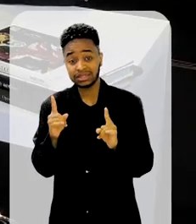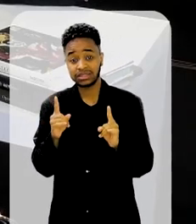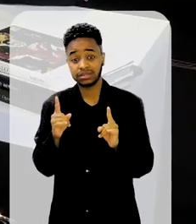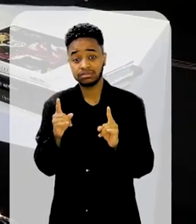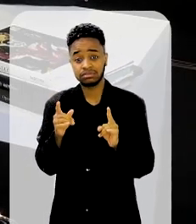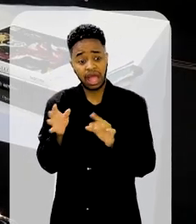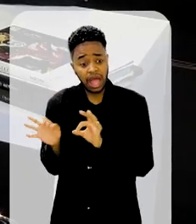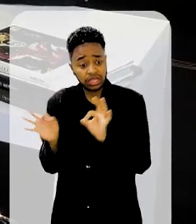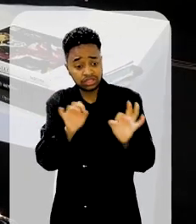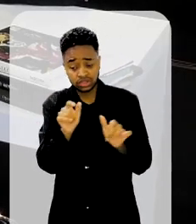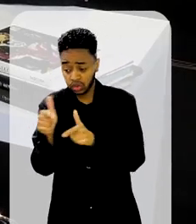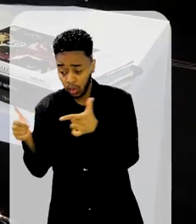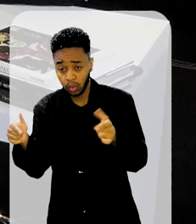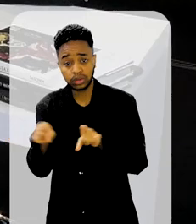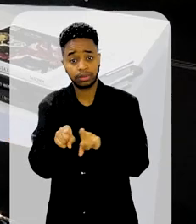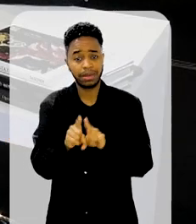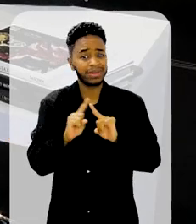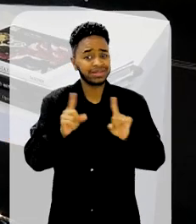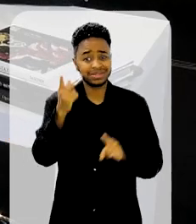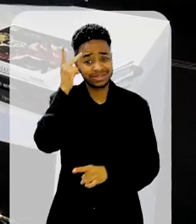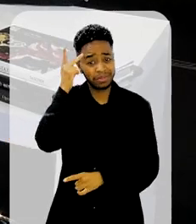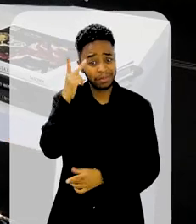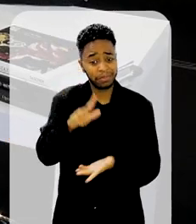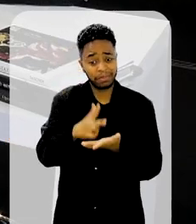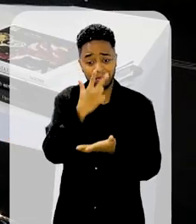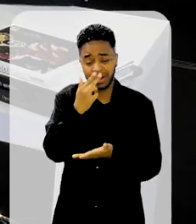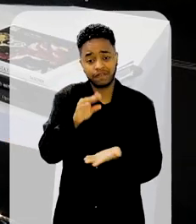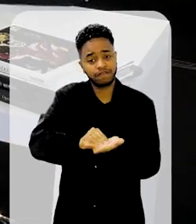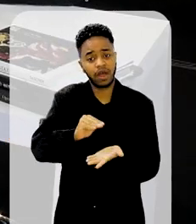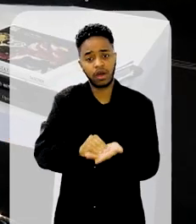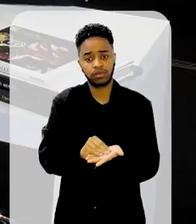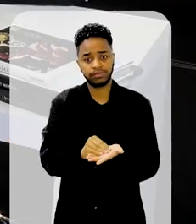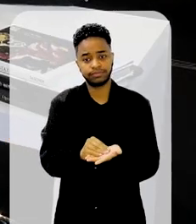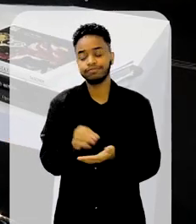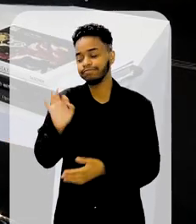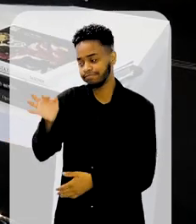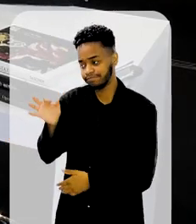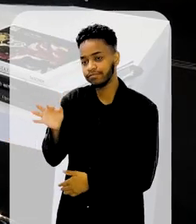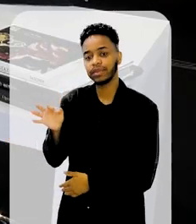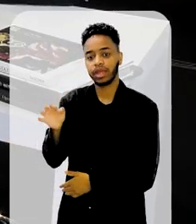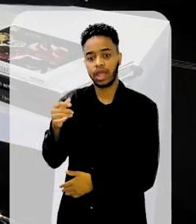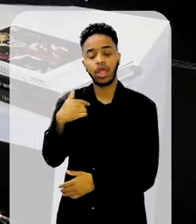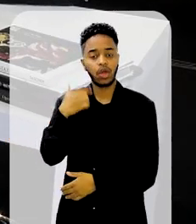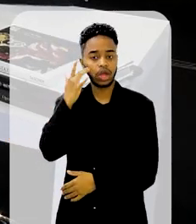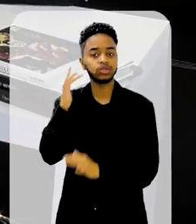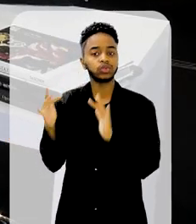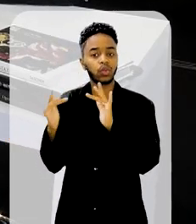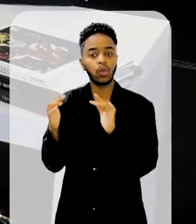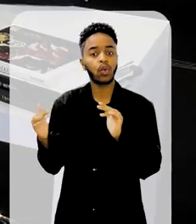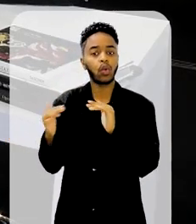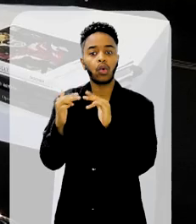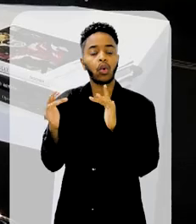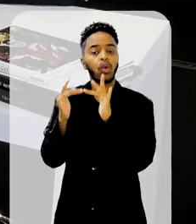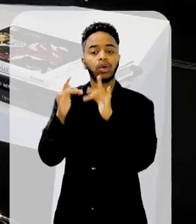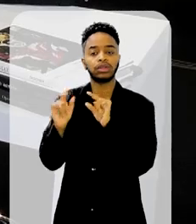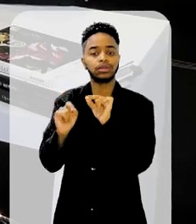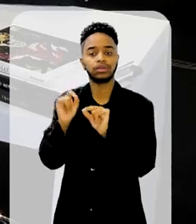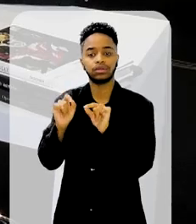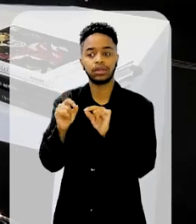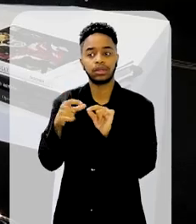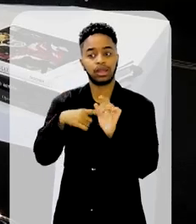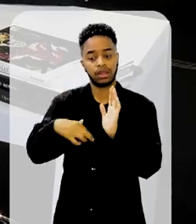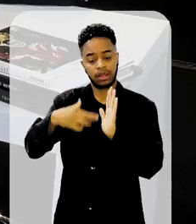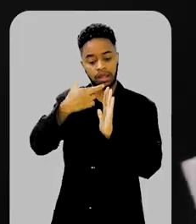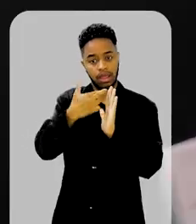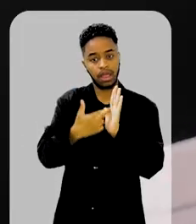você se deleita com todas as outras em São Paulo não vejo isso pois é e e nisso acho que também tem a ver com a questão de você ter o